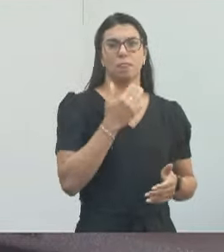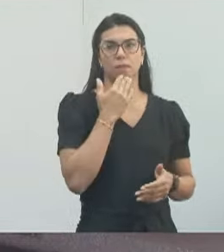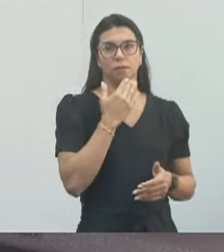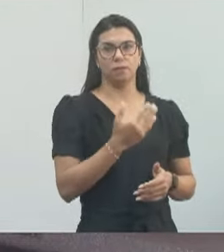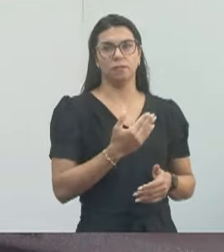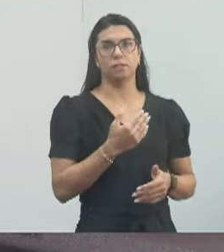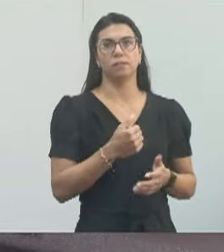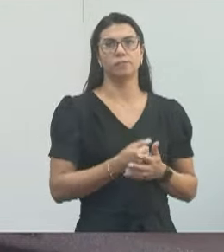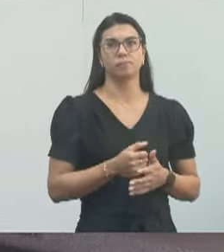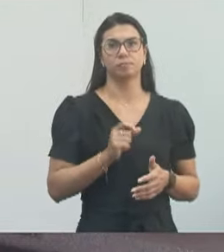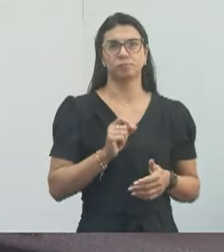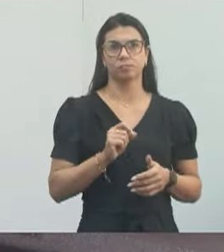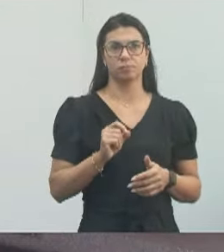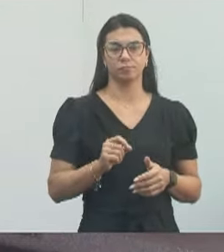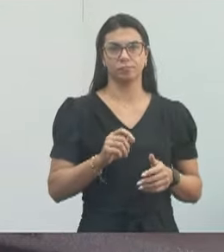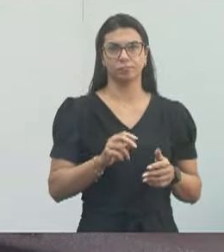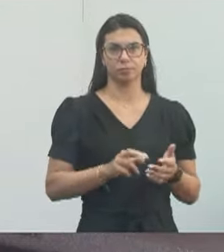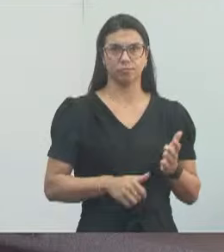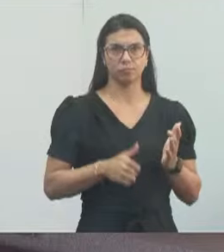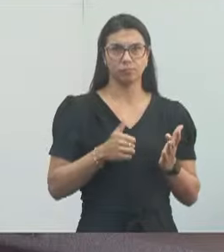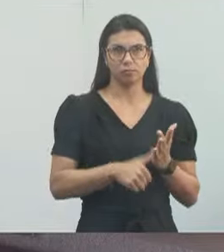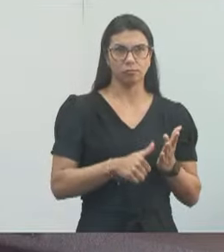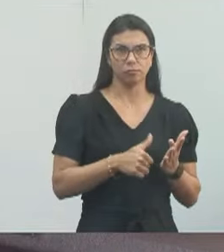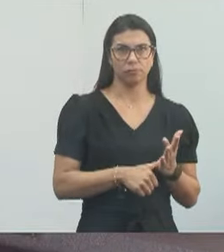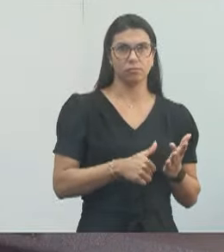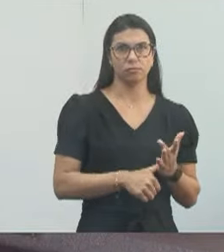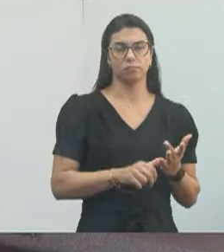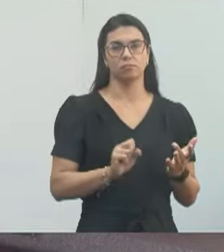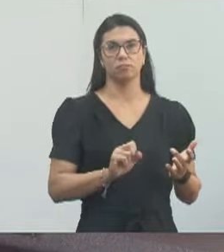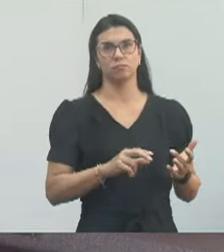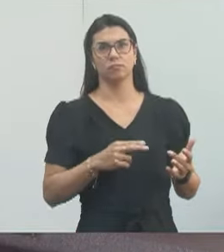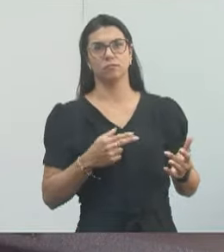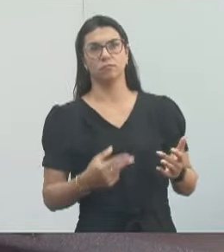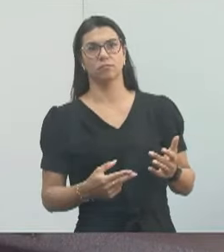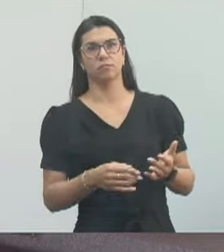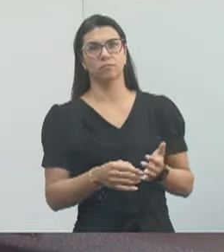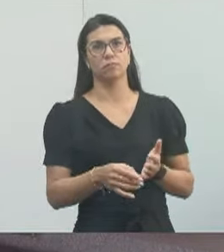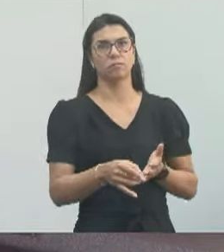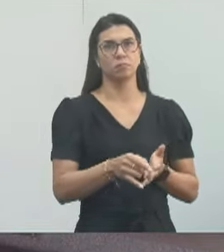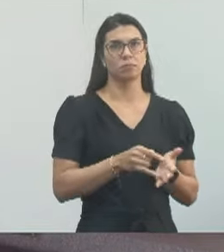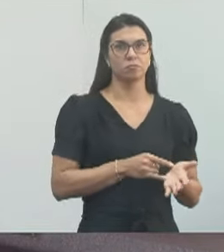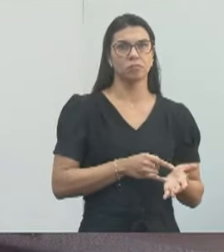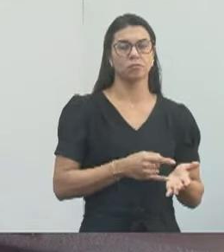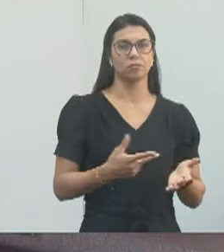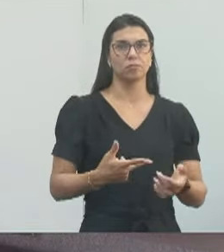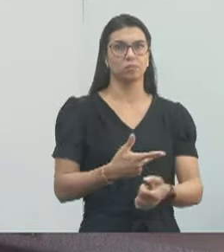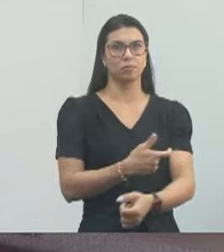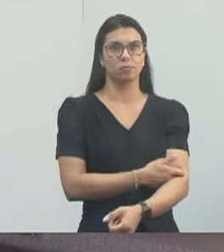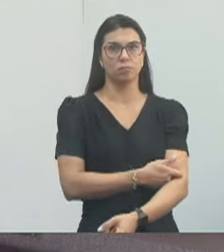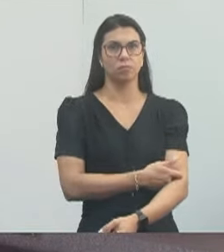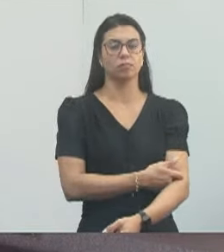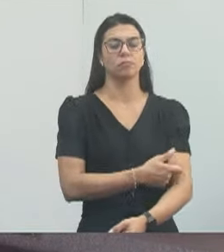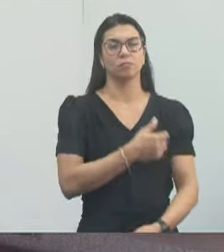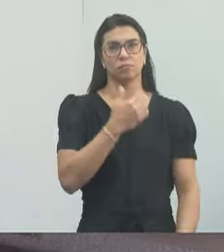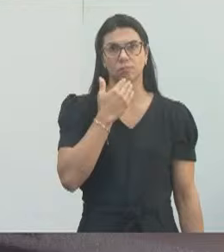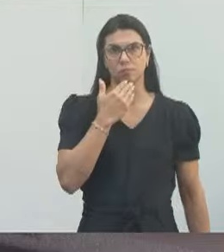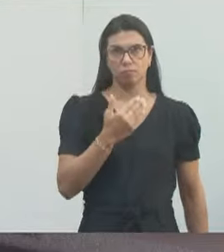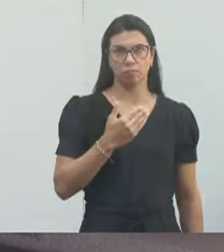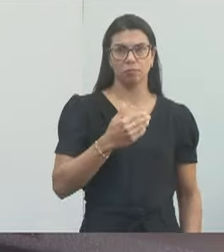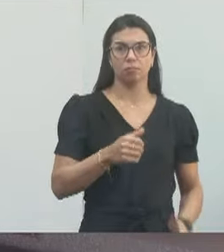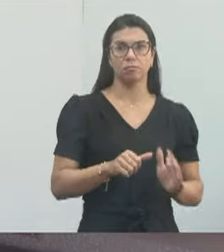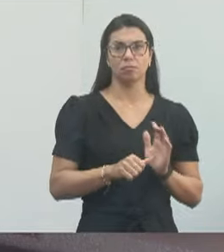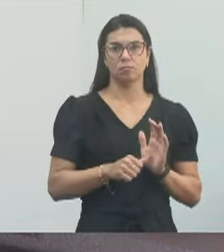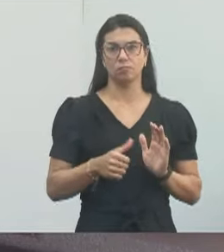rga a carteirinha da vacinação em relação ao tutor é pedido documento de identificação para